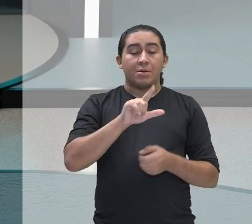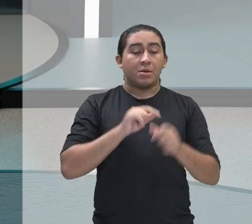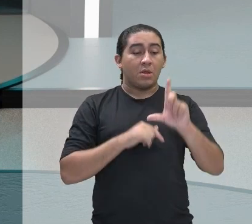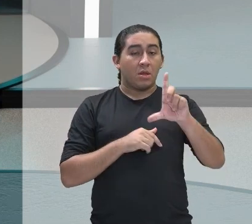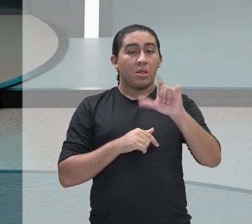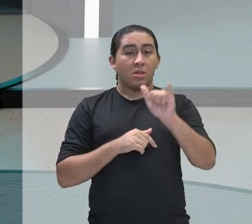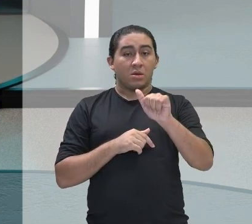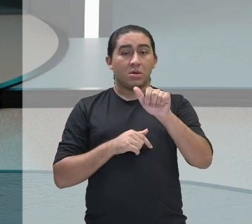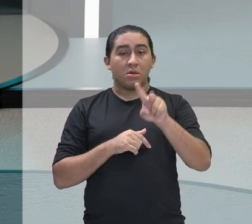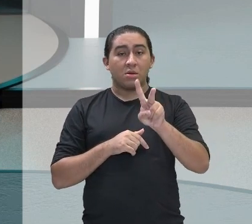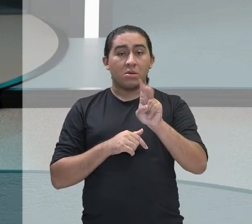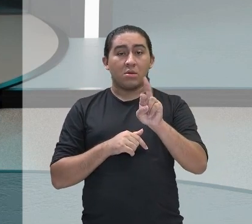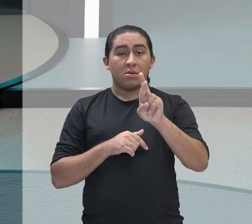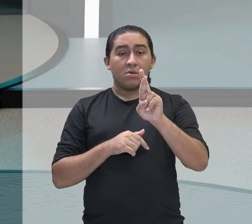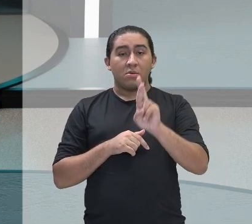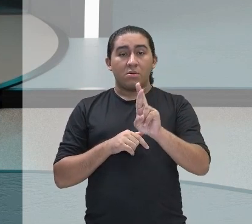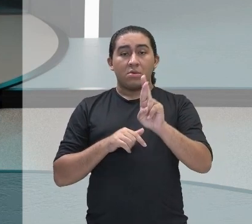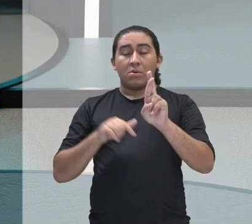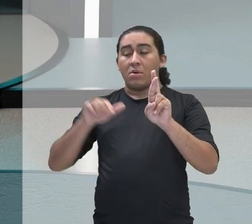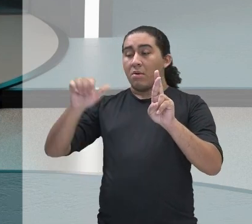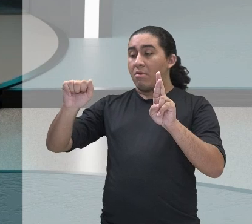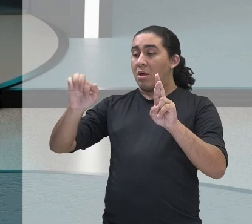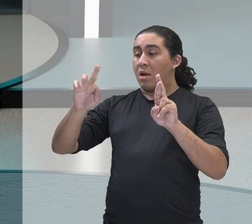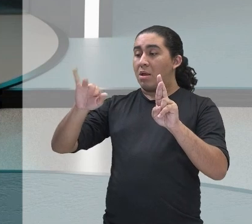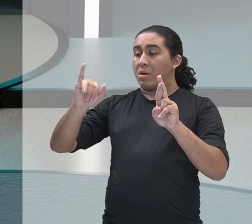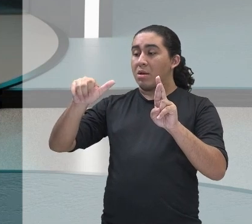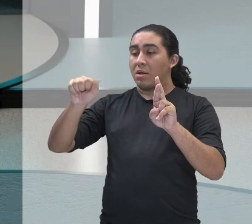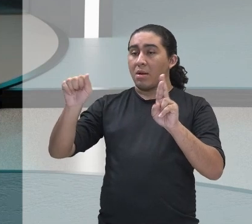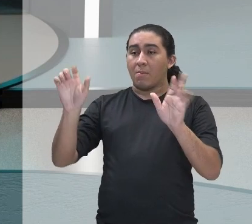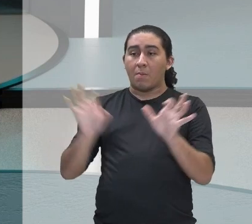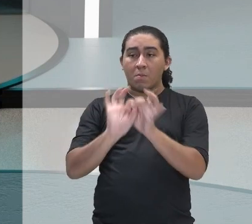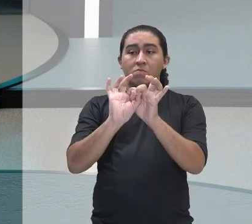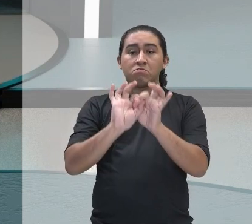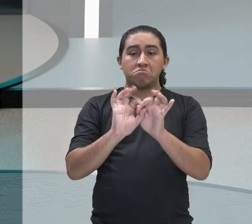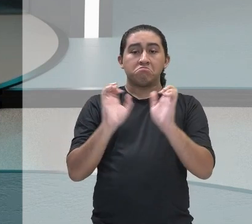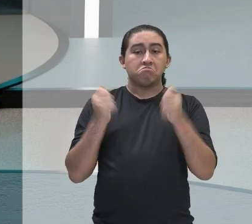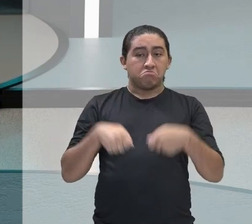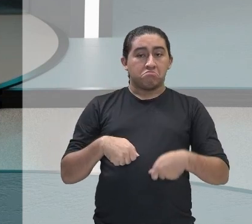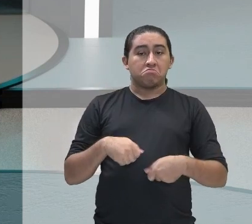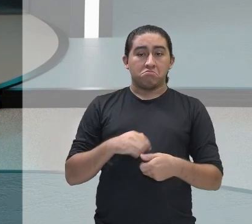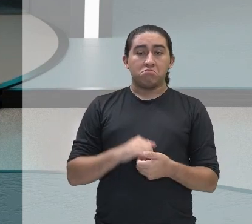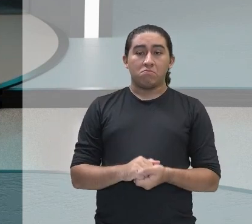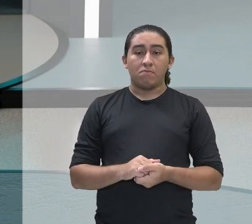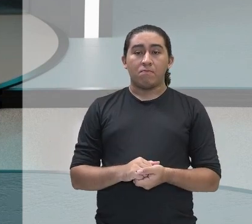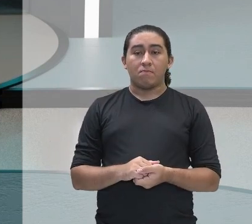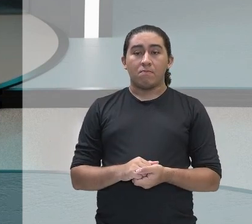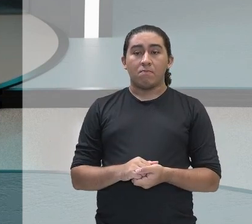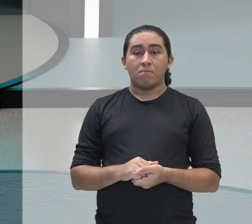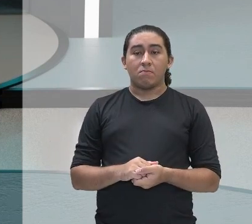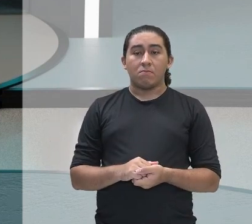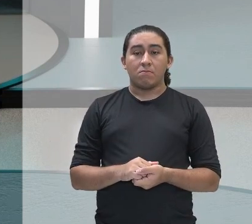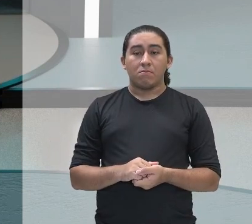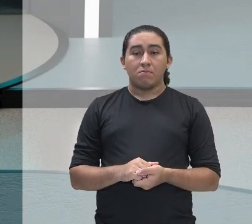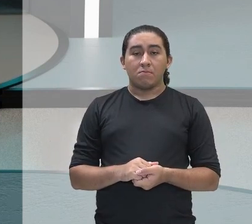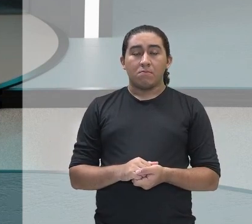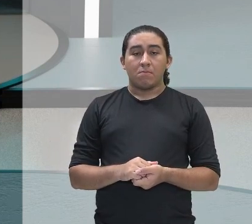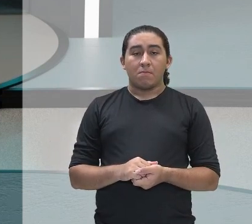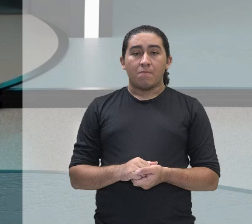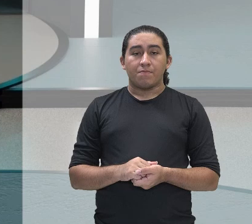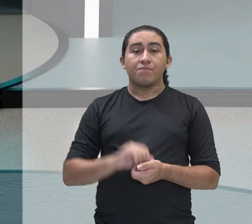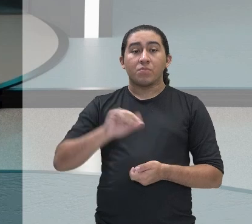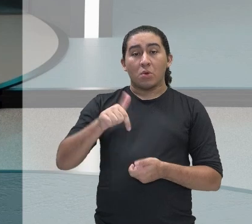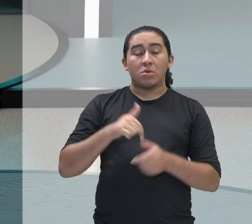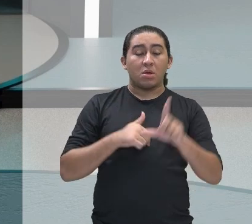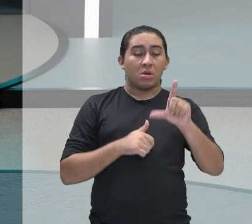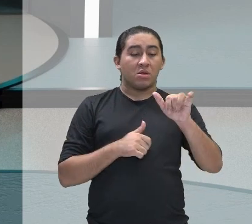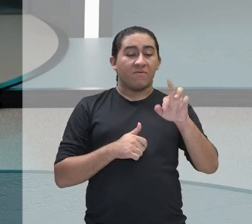o R, que é o que não vai se modificar, que é a raiz, livraria, a próxima,